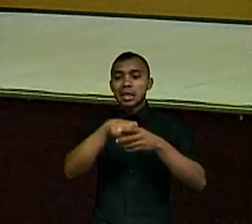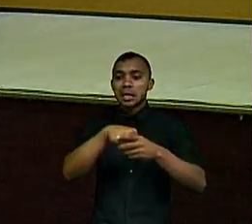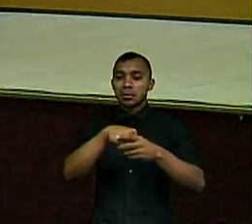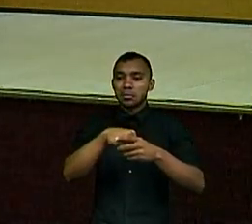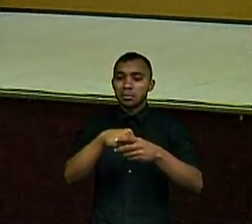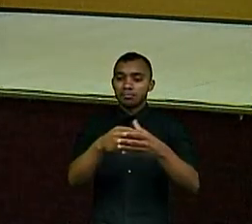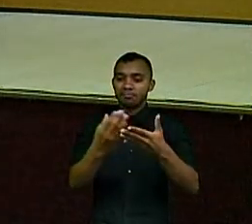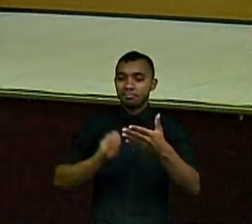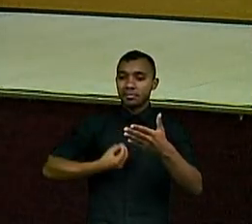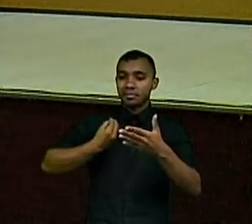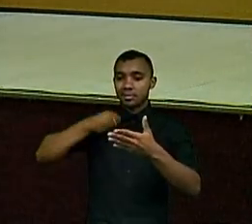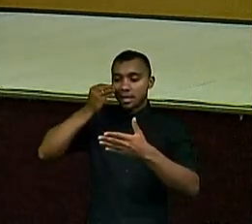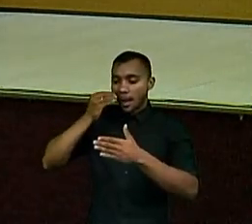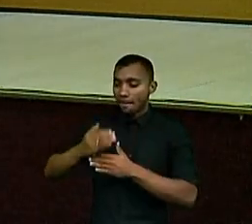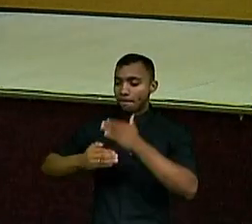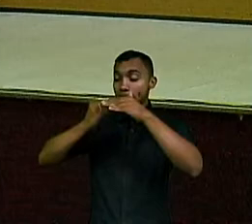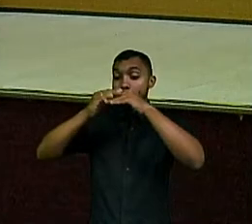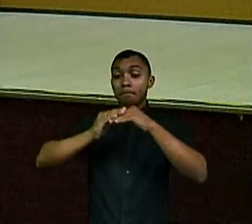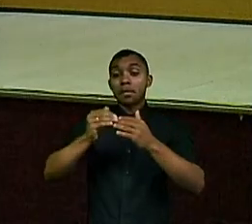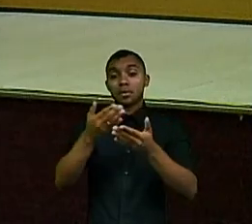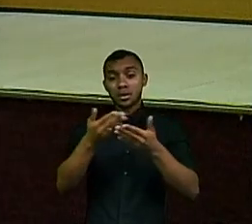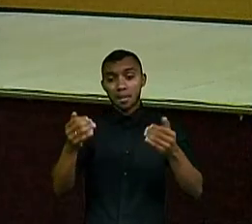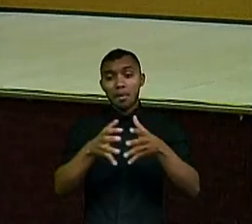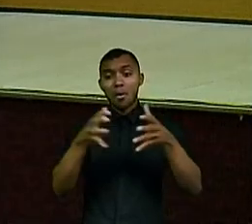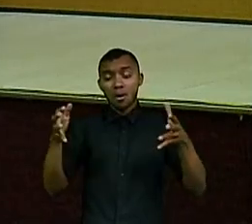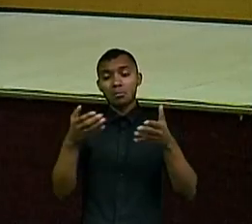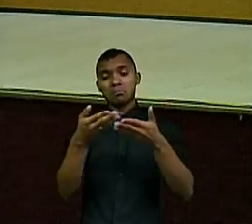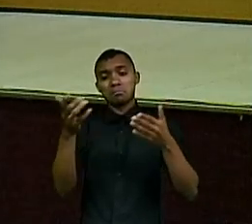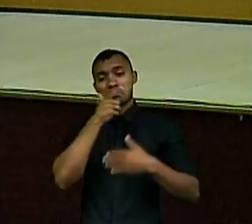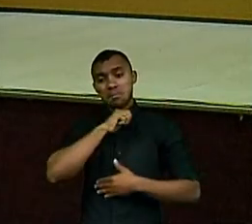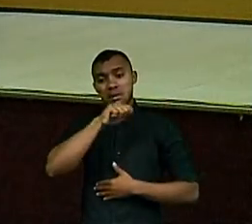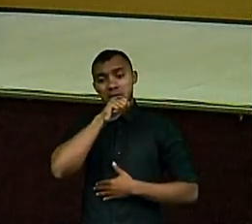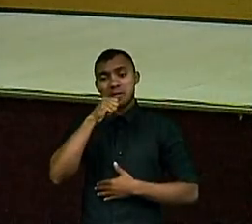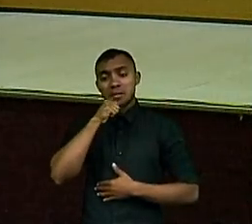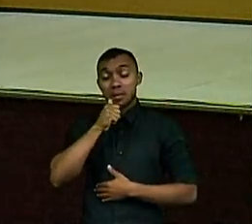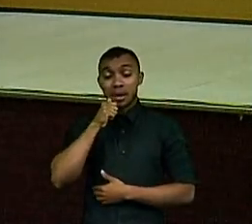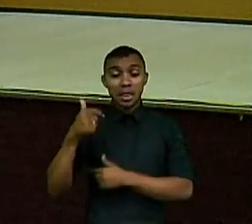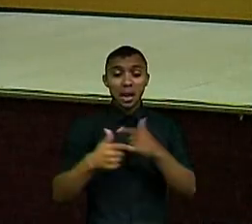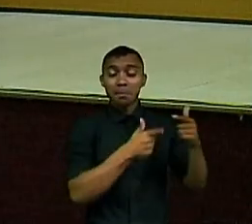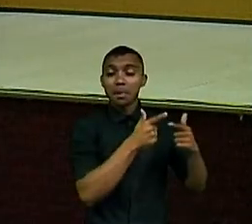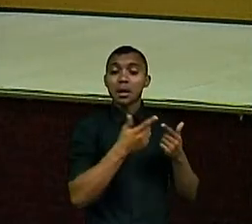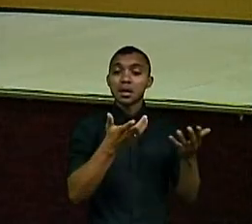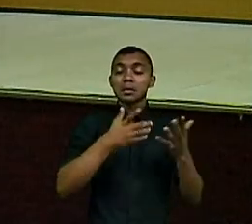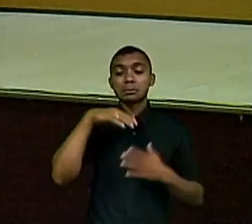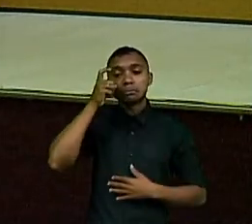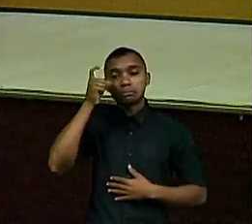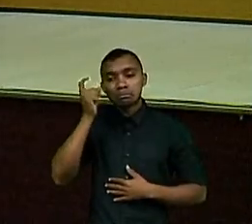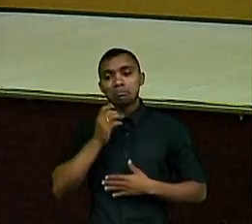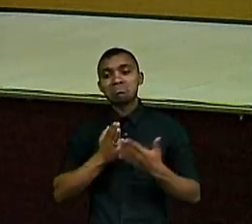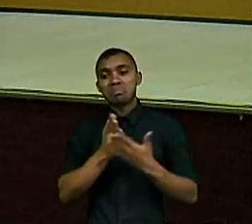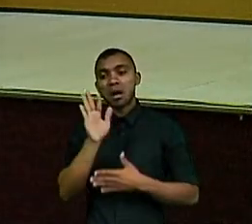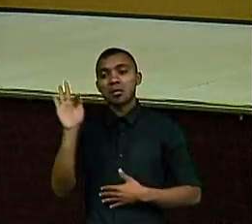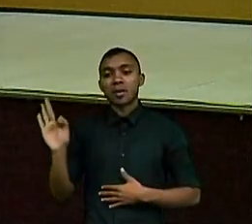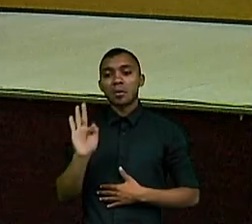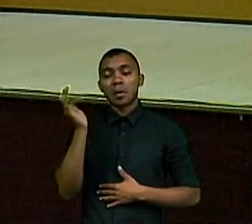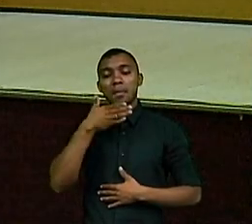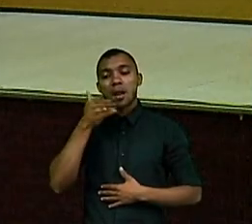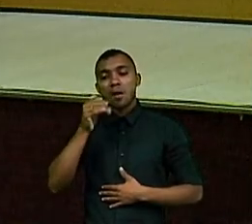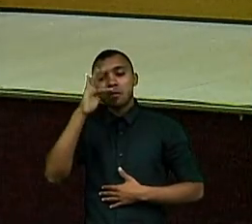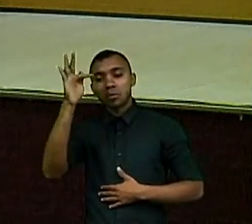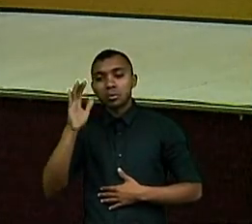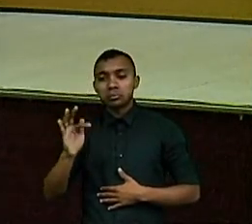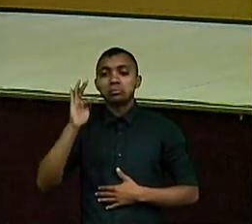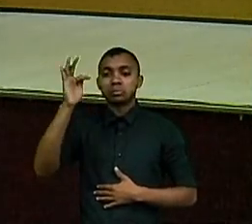vocês muitos aqui são filhos de trabalhadores e acho que sonho desejam seiam em uma condição sócio-econômica